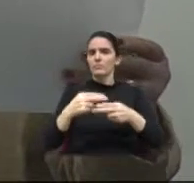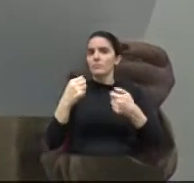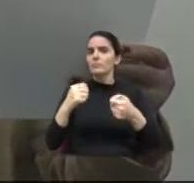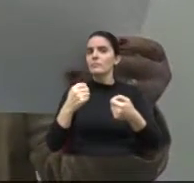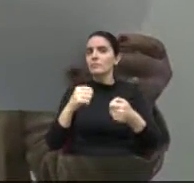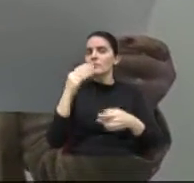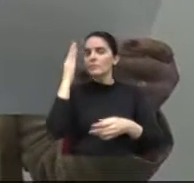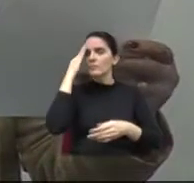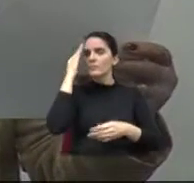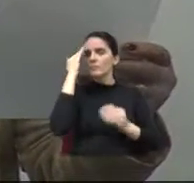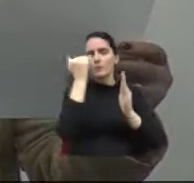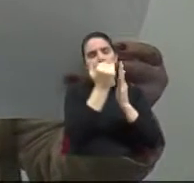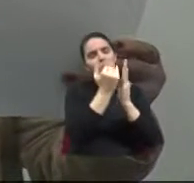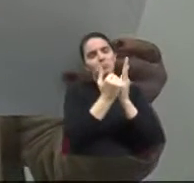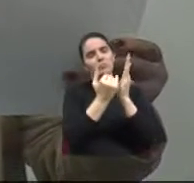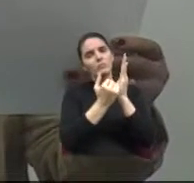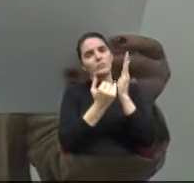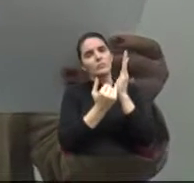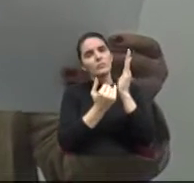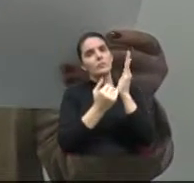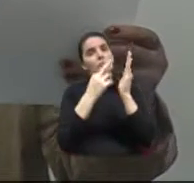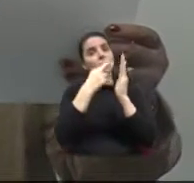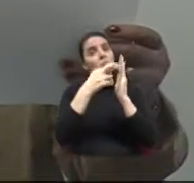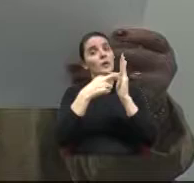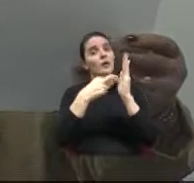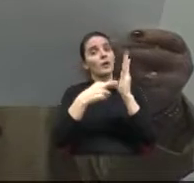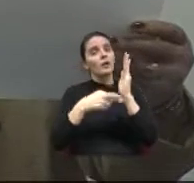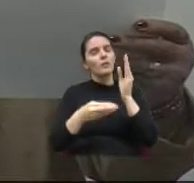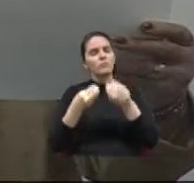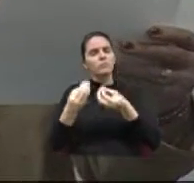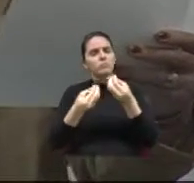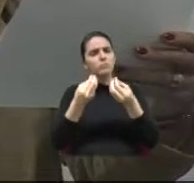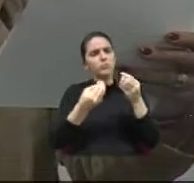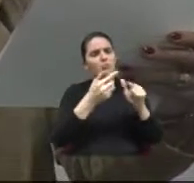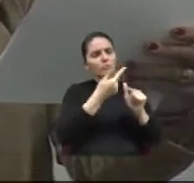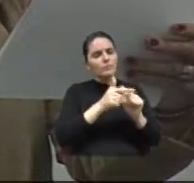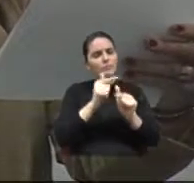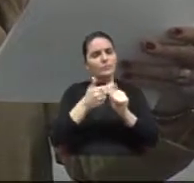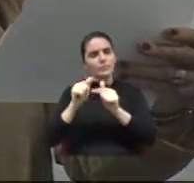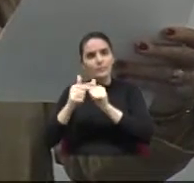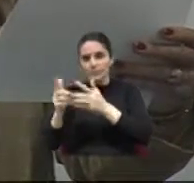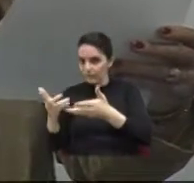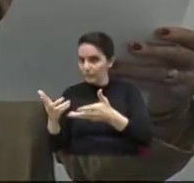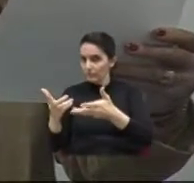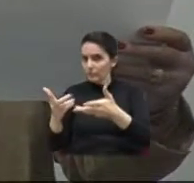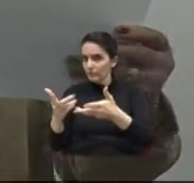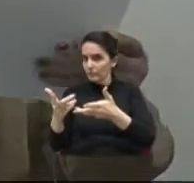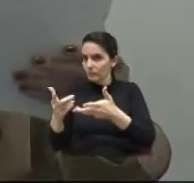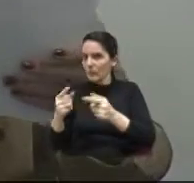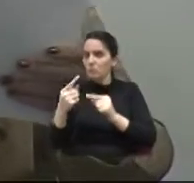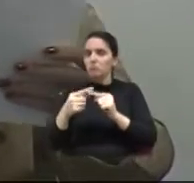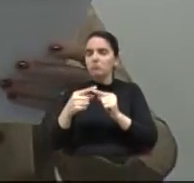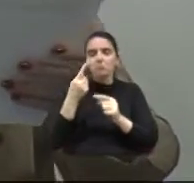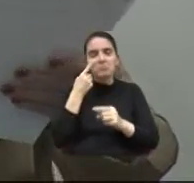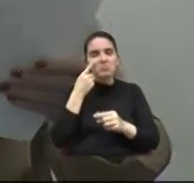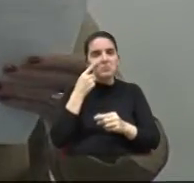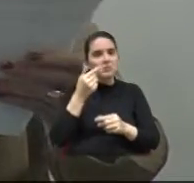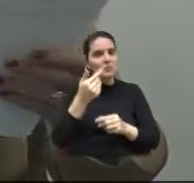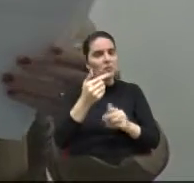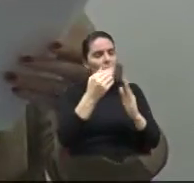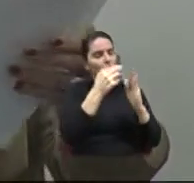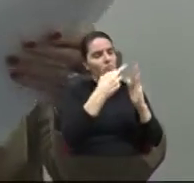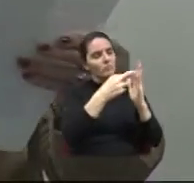os critérios analisados e a forma que foi dividido esses valores. Pelo que vimos, não tem critério algum.